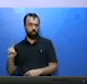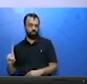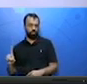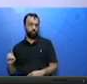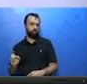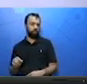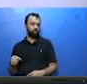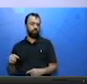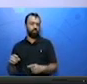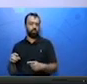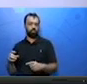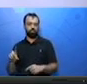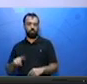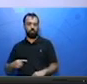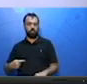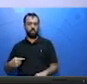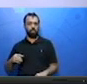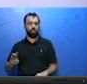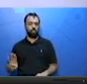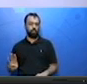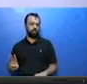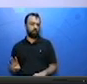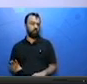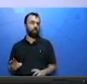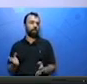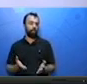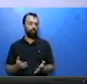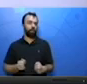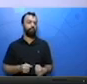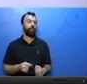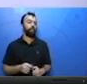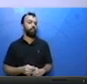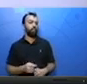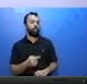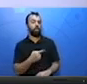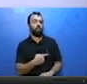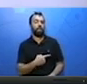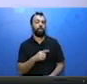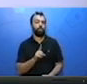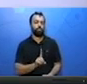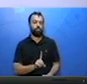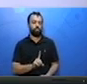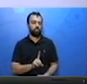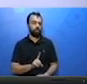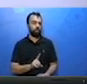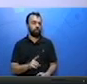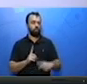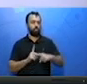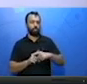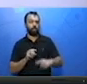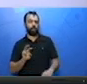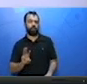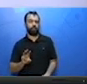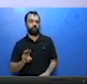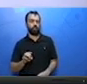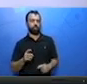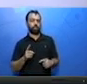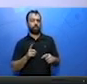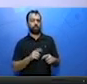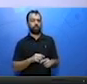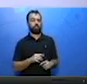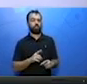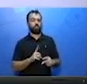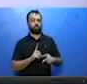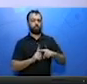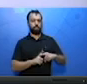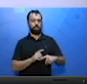menos 4. Vamos fazer essa conta, ó. Devo 1 deposito 3, como eu depositei mais